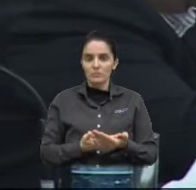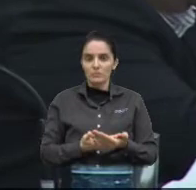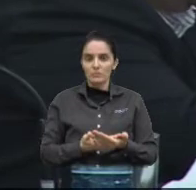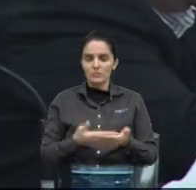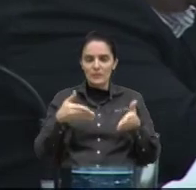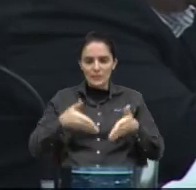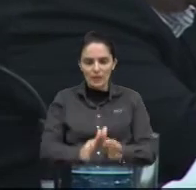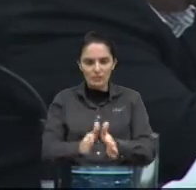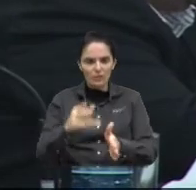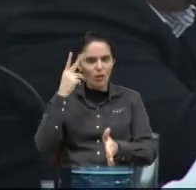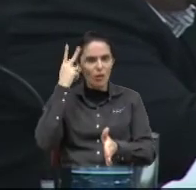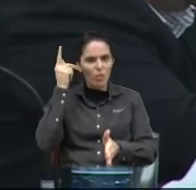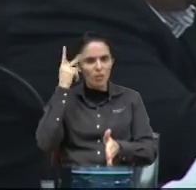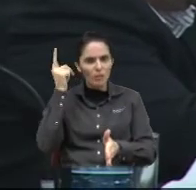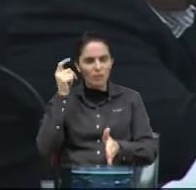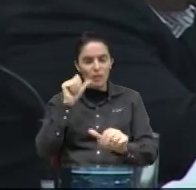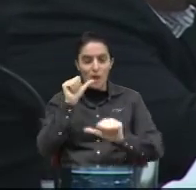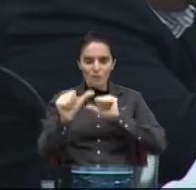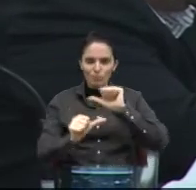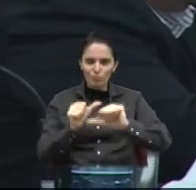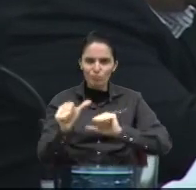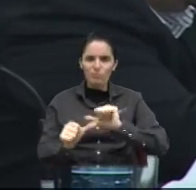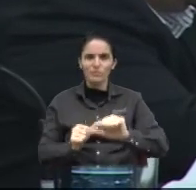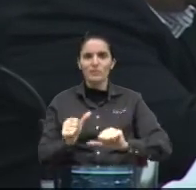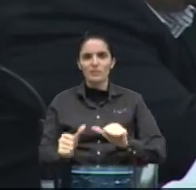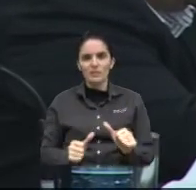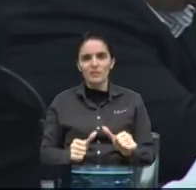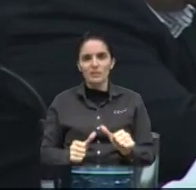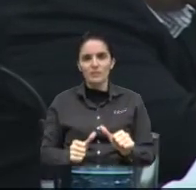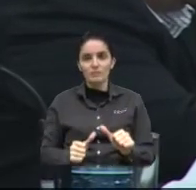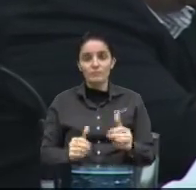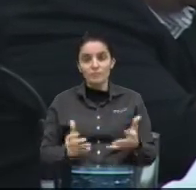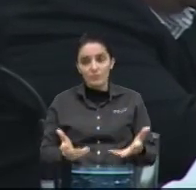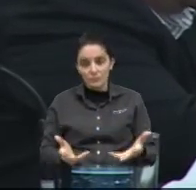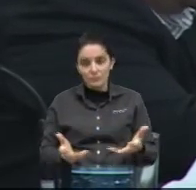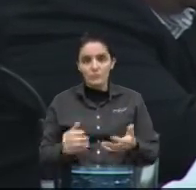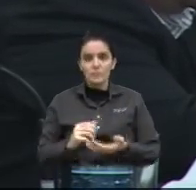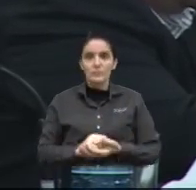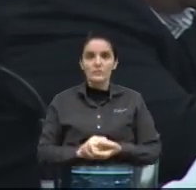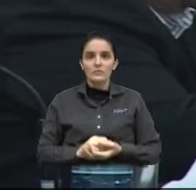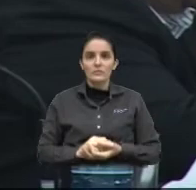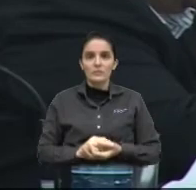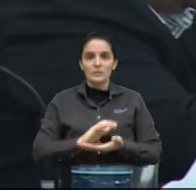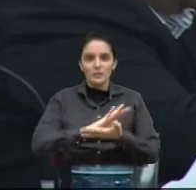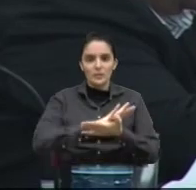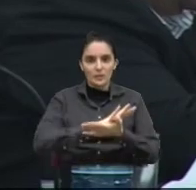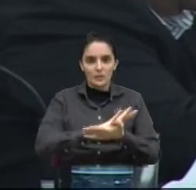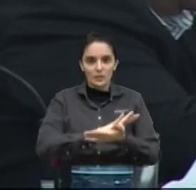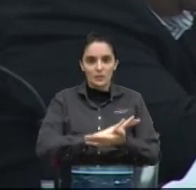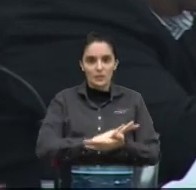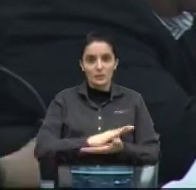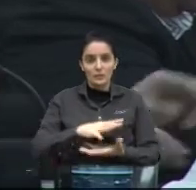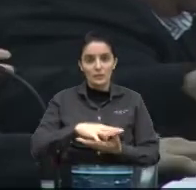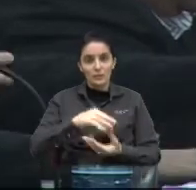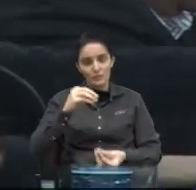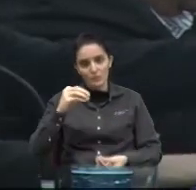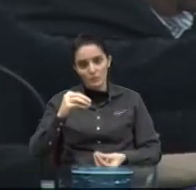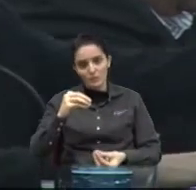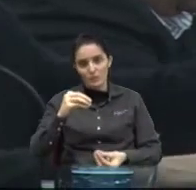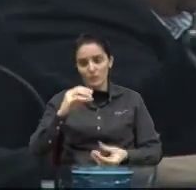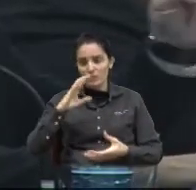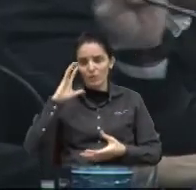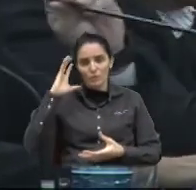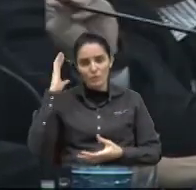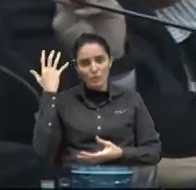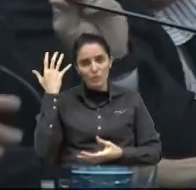e para pra quando acontece isso a apaga espiritual vem sobre a face da terra que não estamos